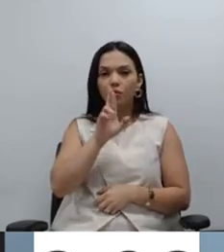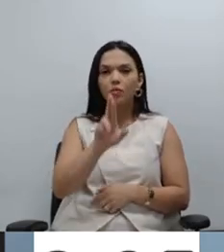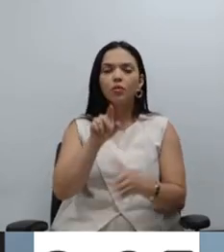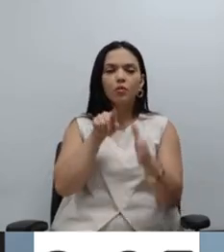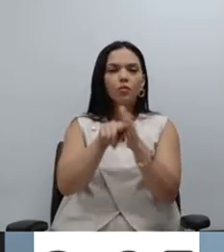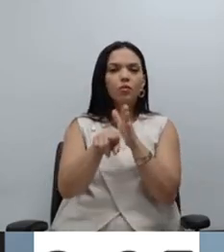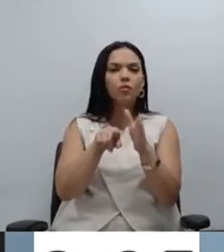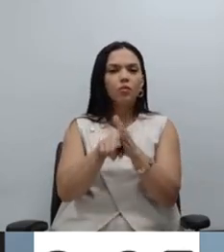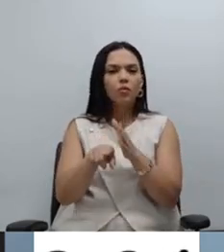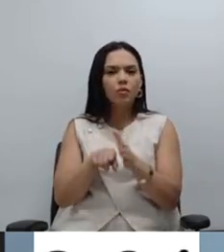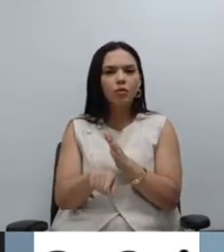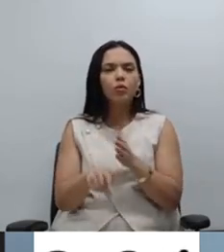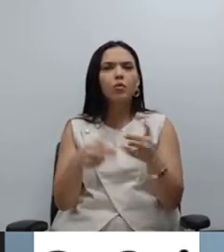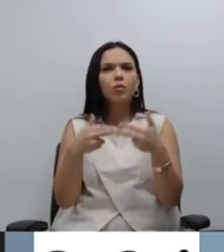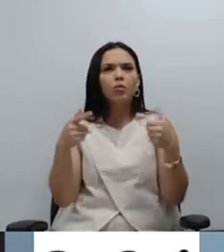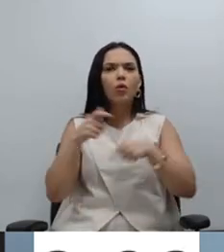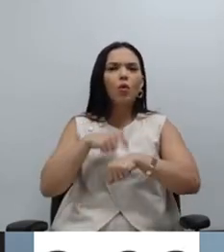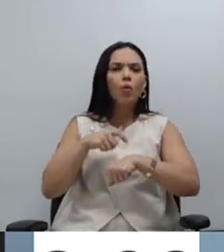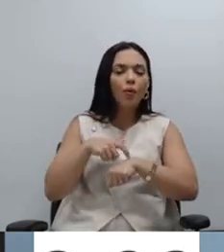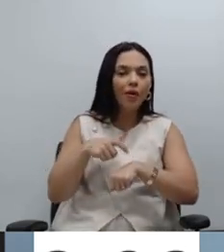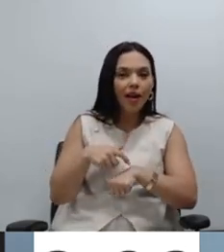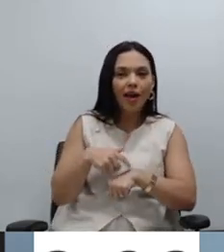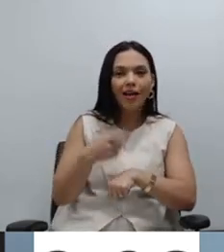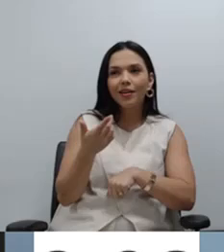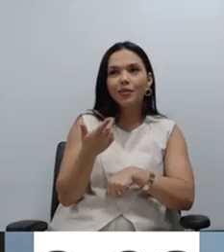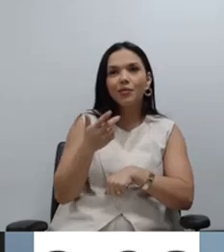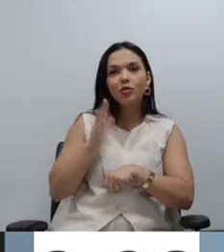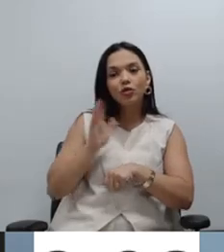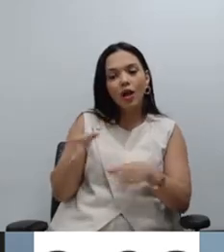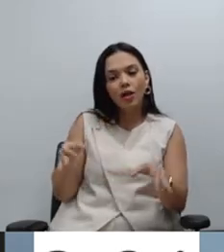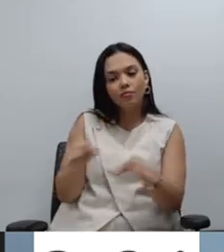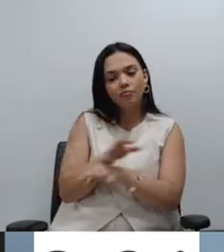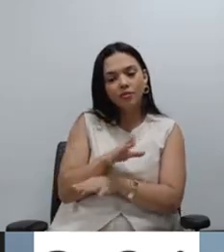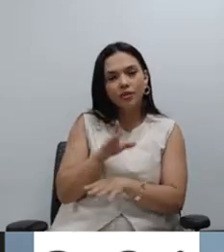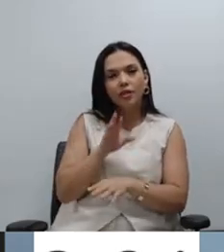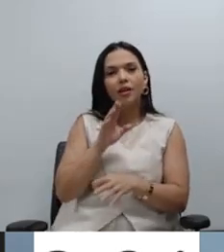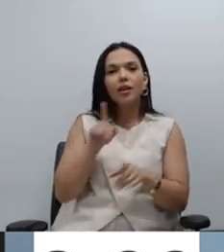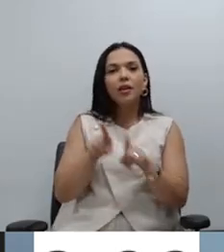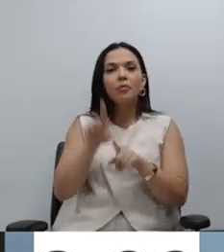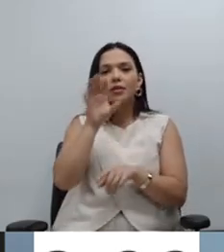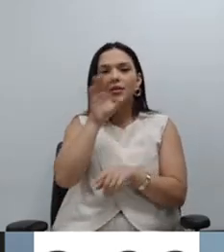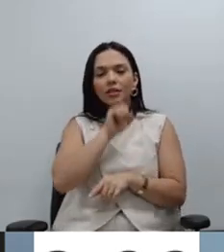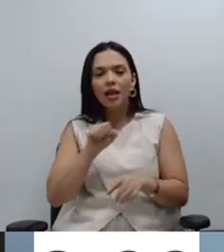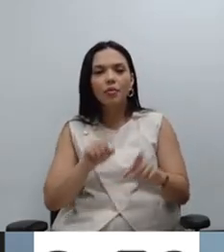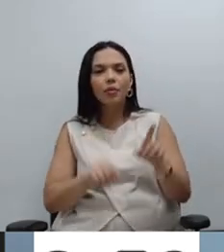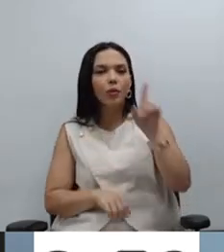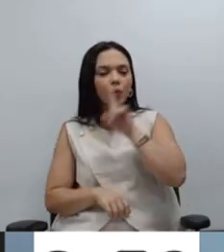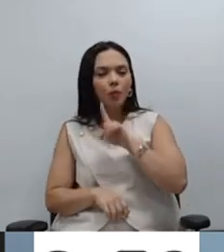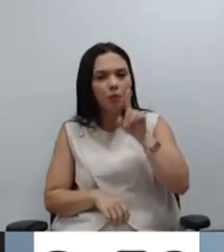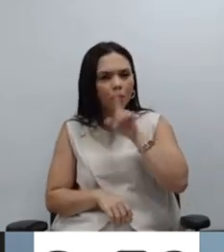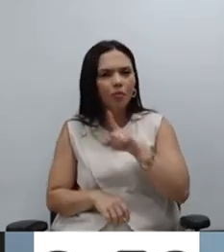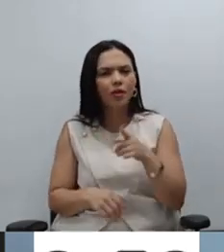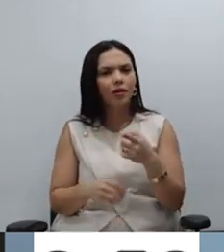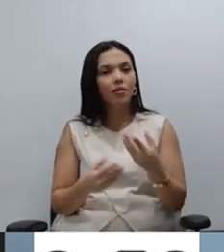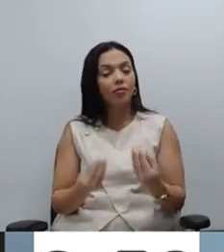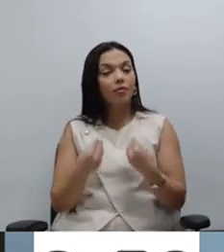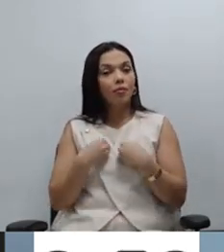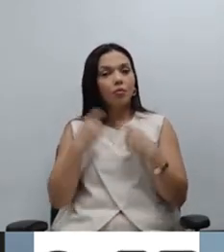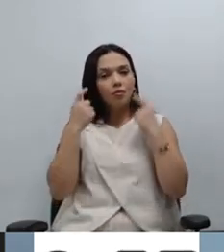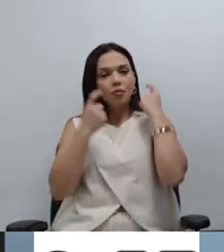questões fora de horário, expediente, finais de semana, domingo. Me traz um pouco de preocupação,